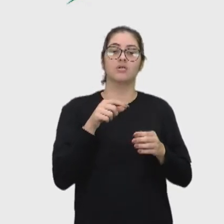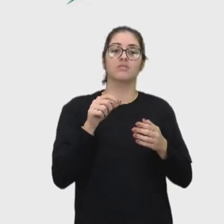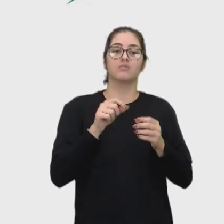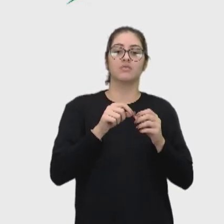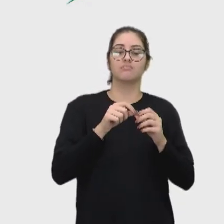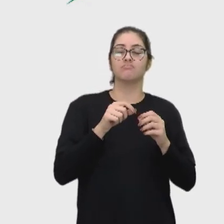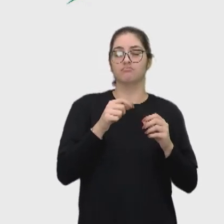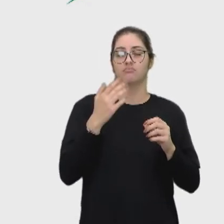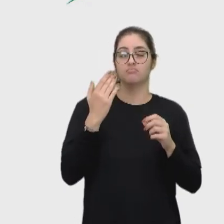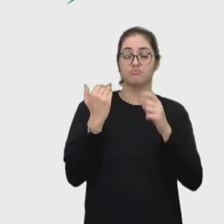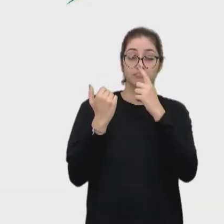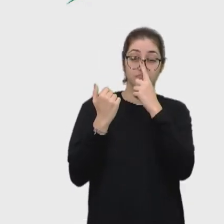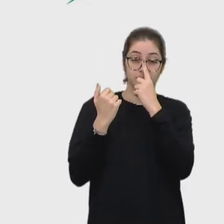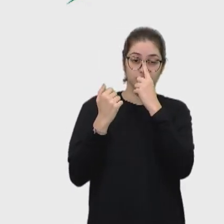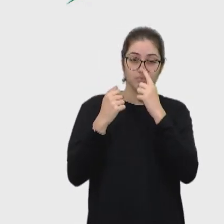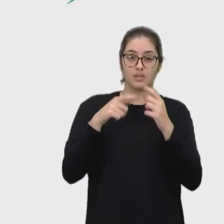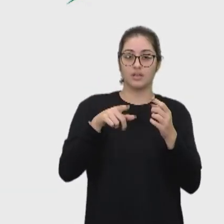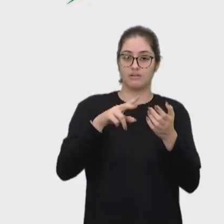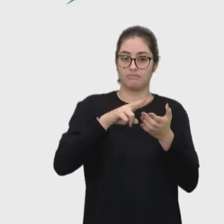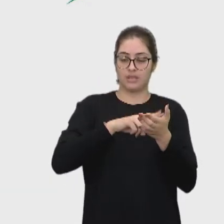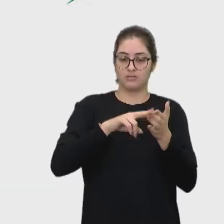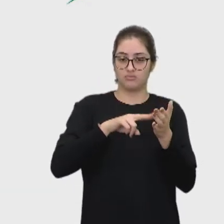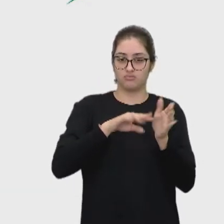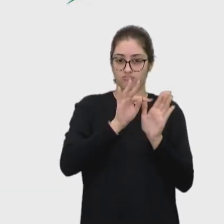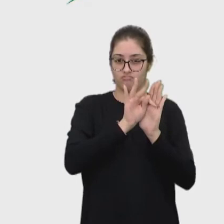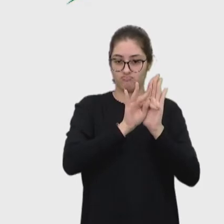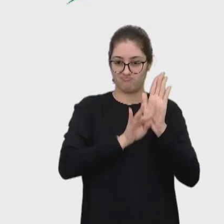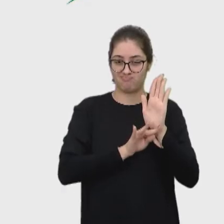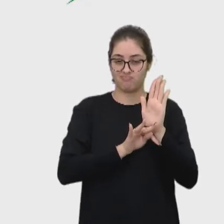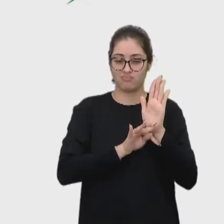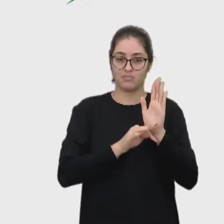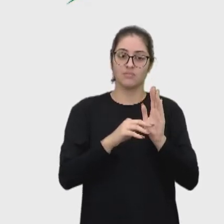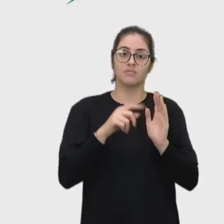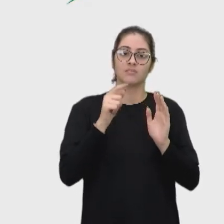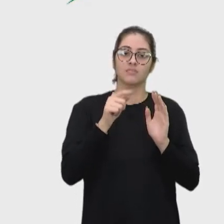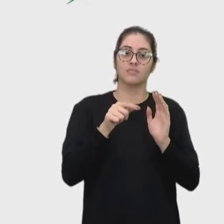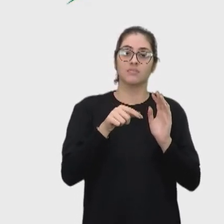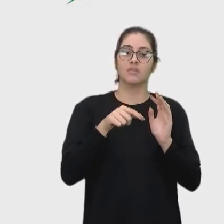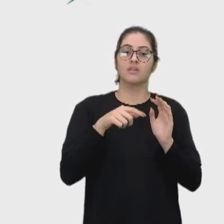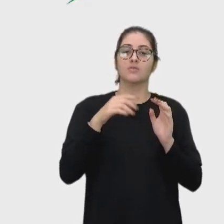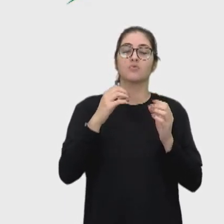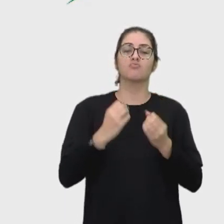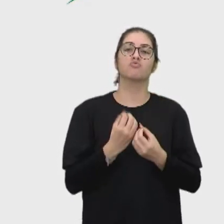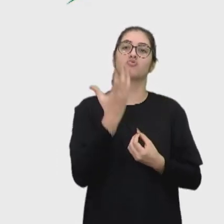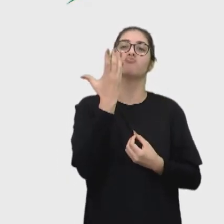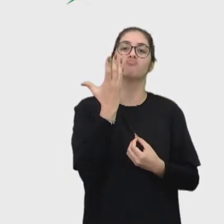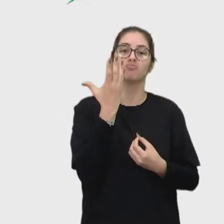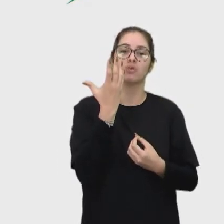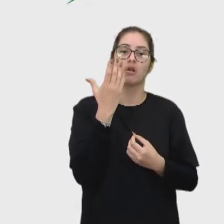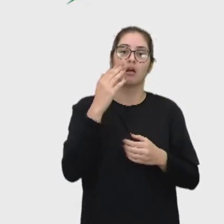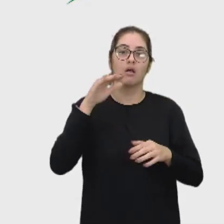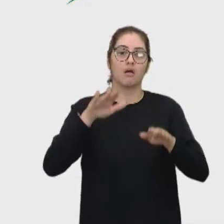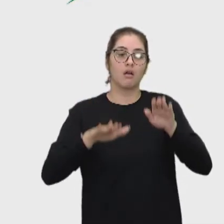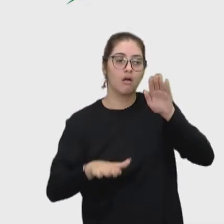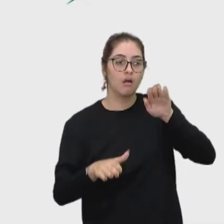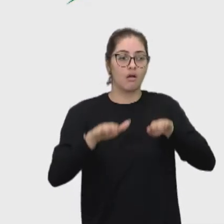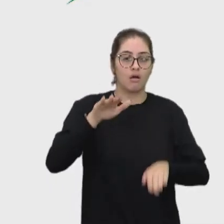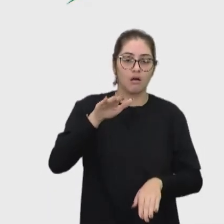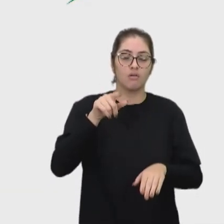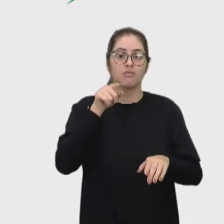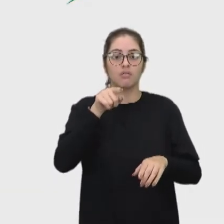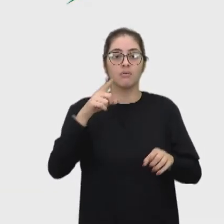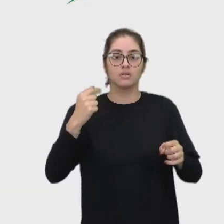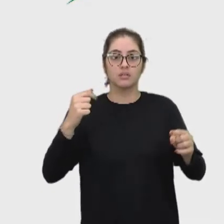redes, o texto de Jean-Jacques Rousseau, discurso sobre a origem da desigualdade. Solicite que os estudantes façam uma